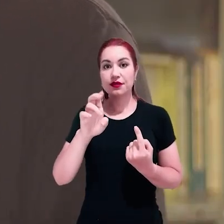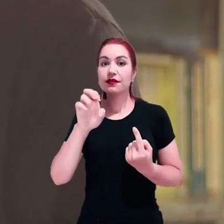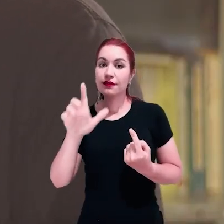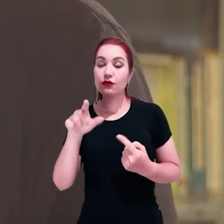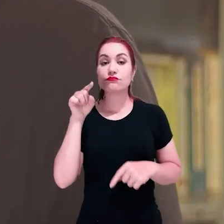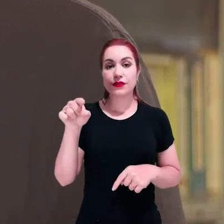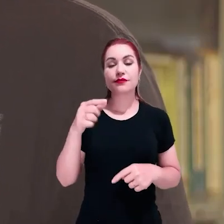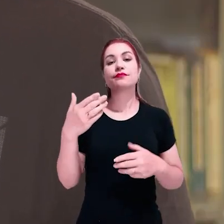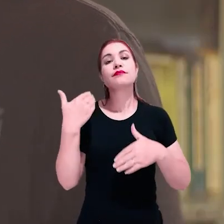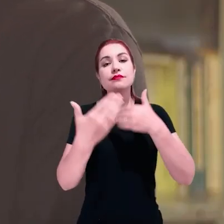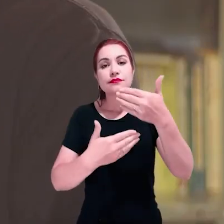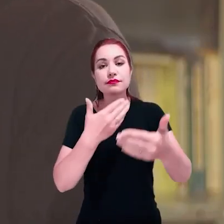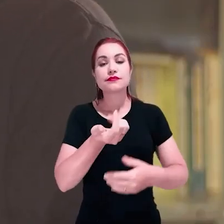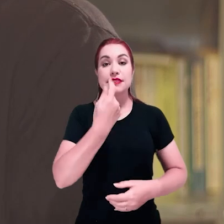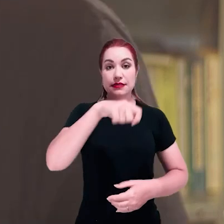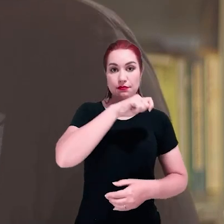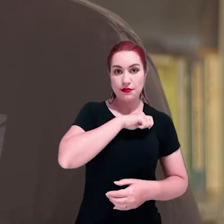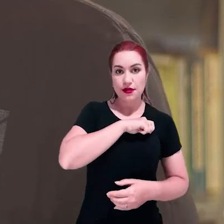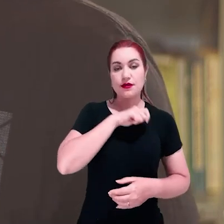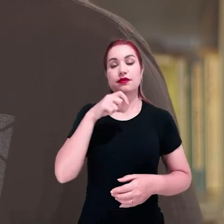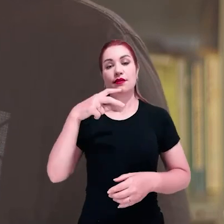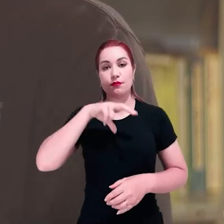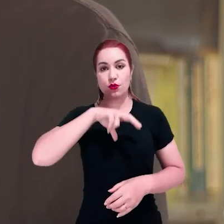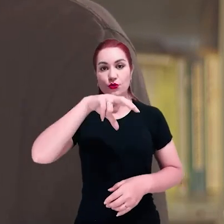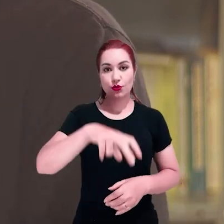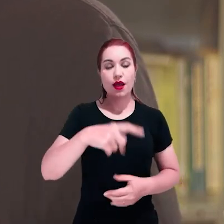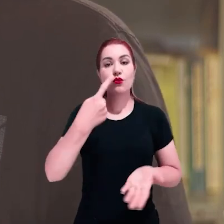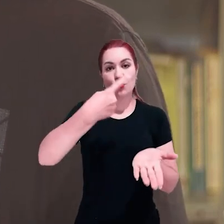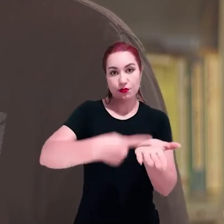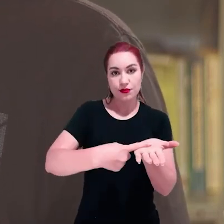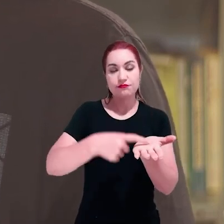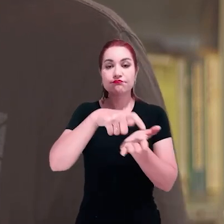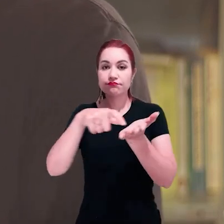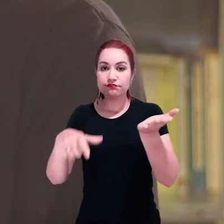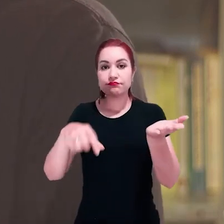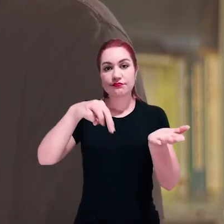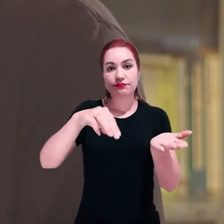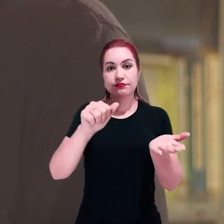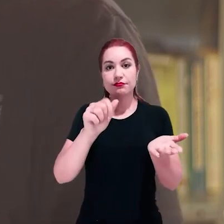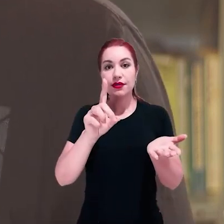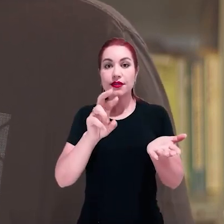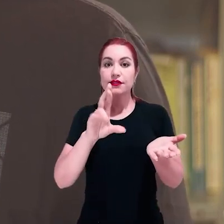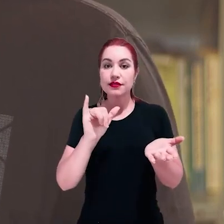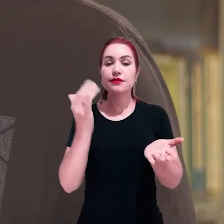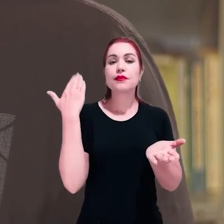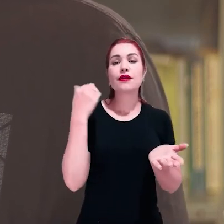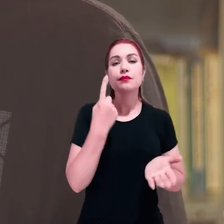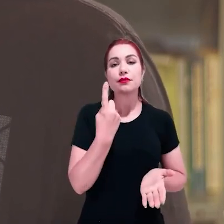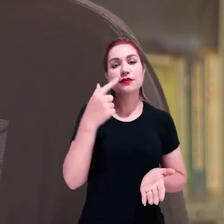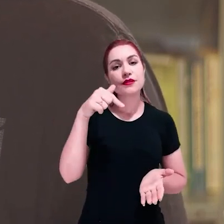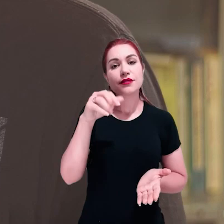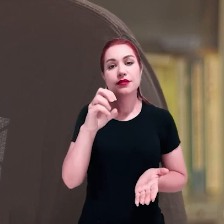a Espanha e Portugal resolvem fazer um acordo, que é o Tratado de Madrid. Isso em 1750. Esse acordo